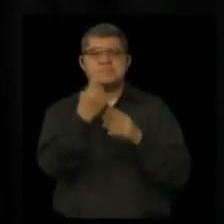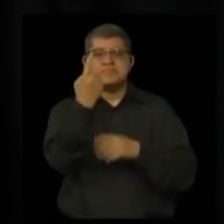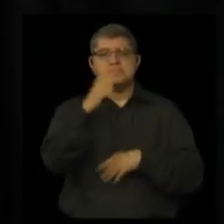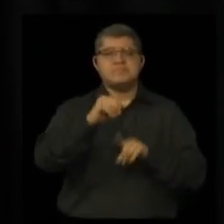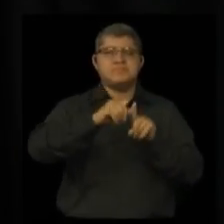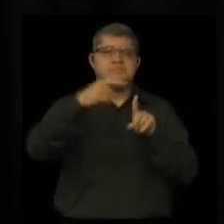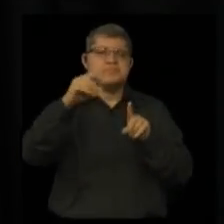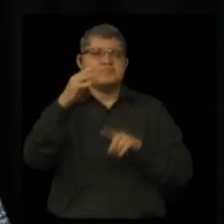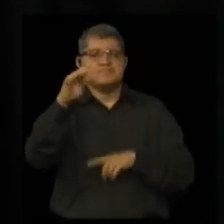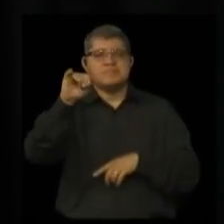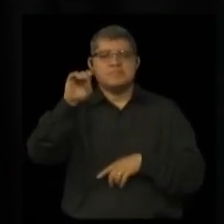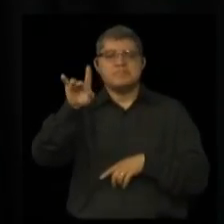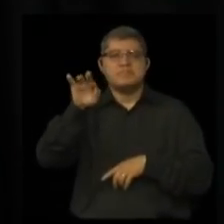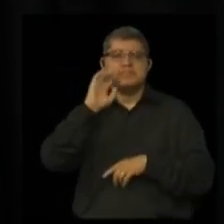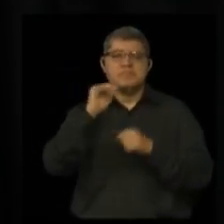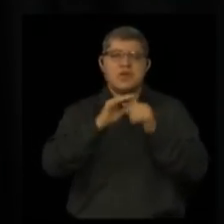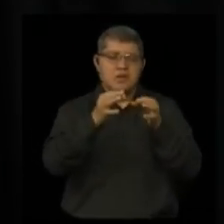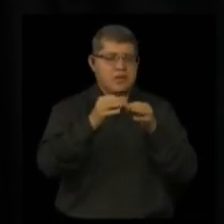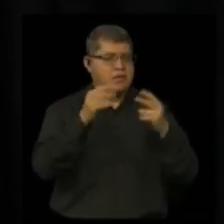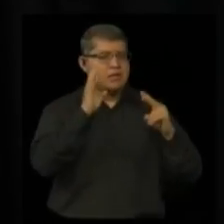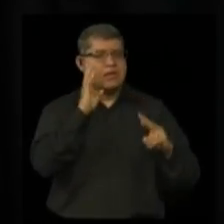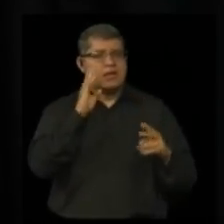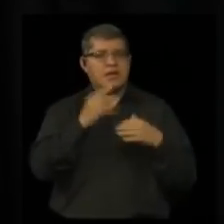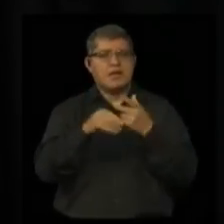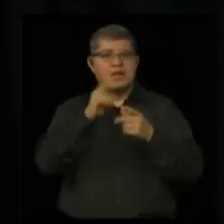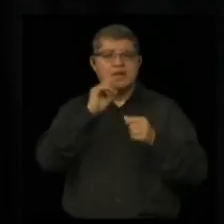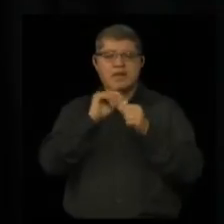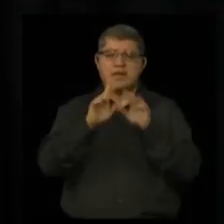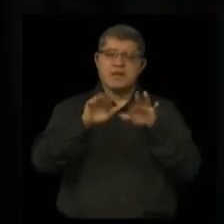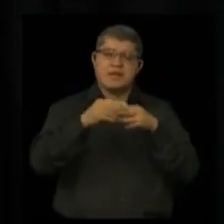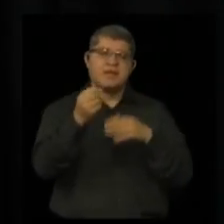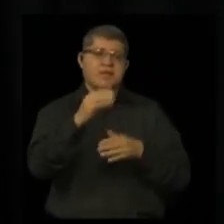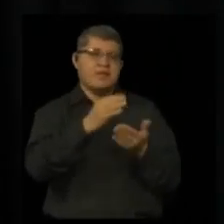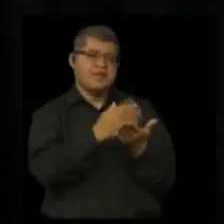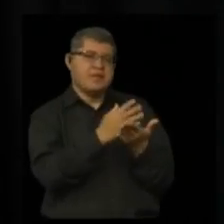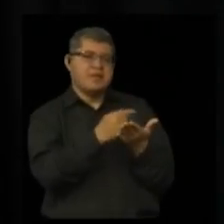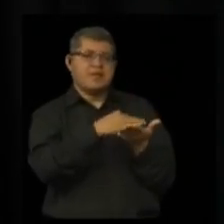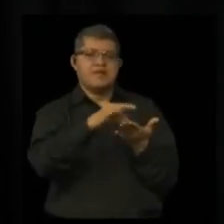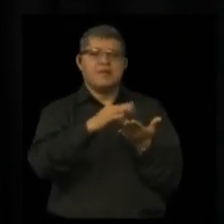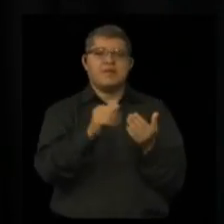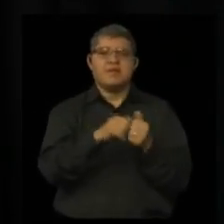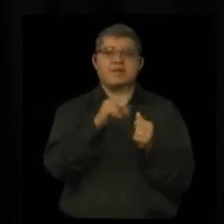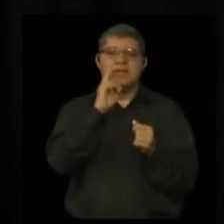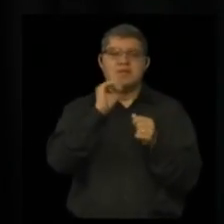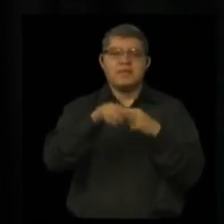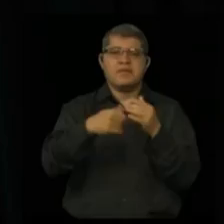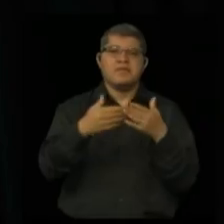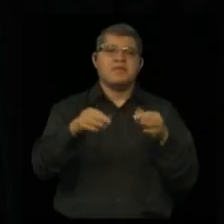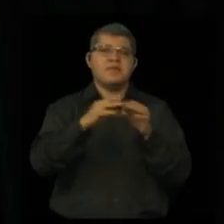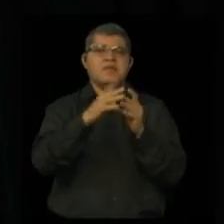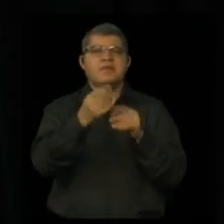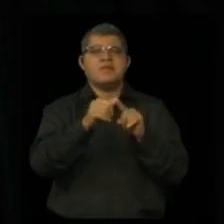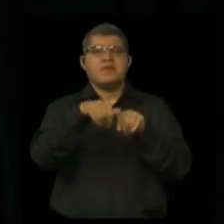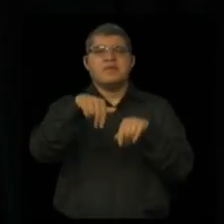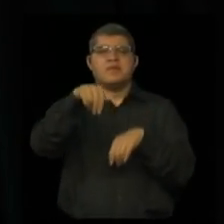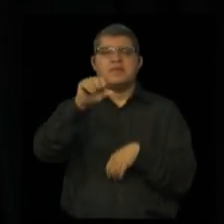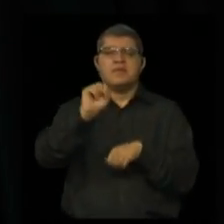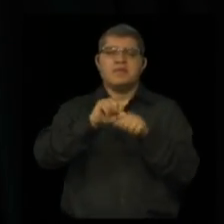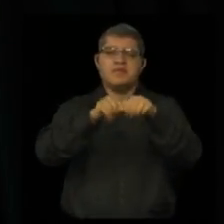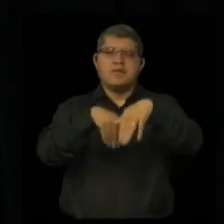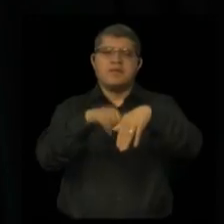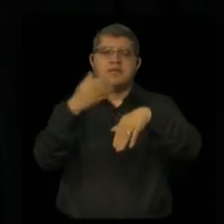mês lá no Tambor Lascado. Então vai ser um projeto muito bacana. Estou terminando meu novo livro, que deve sair em setembro.